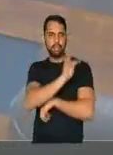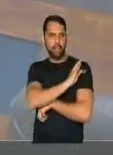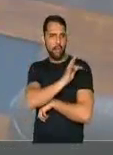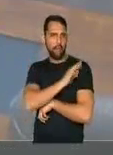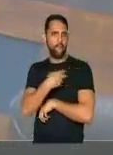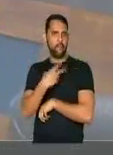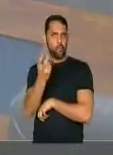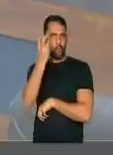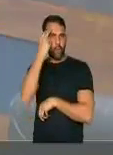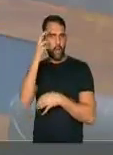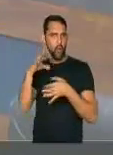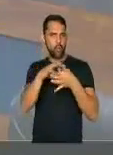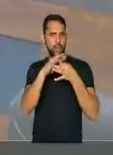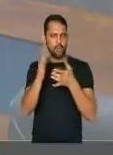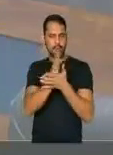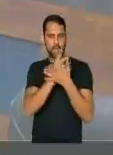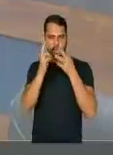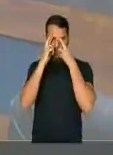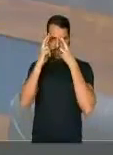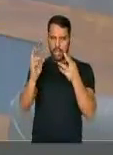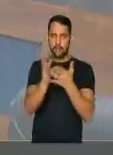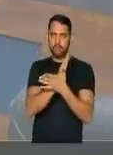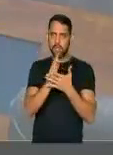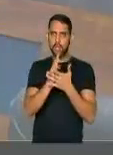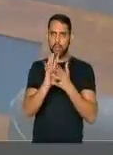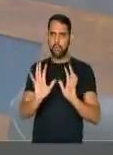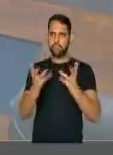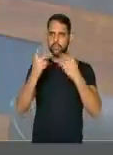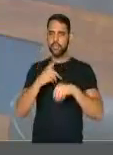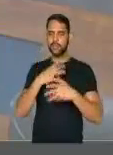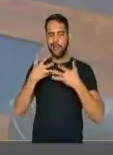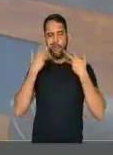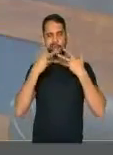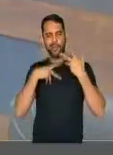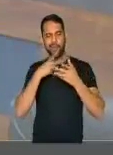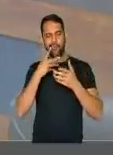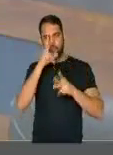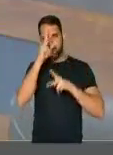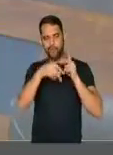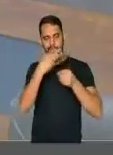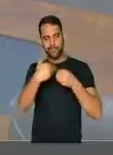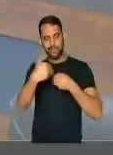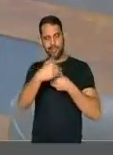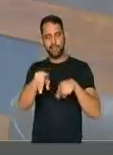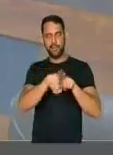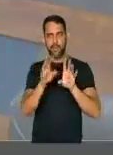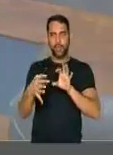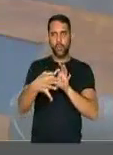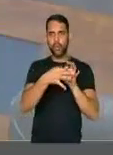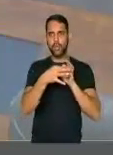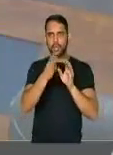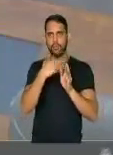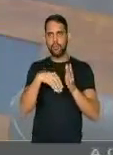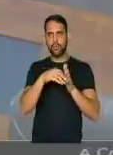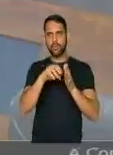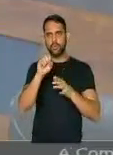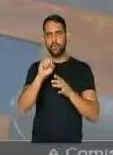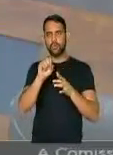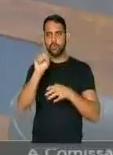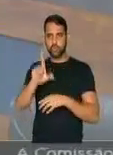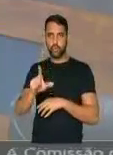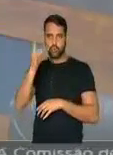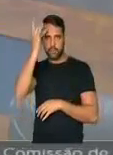de forma que vai dar dignidade e oportunidade também de alegria pro povo do município Com certeza integrar todo sulcapixaba